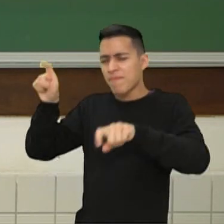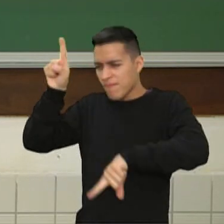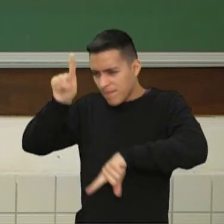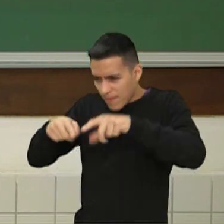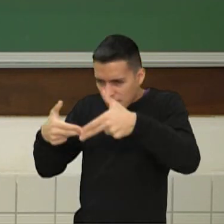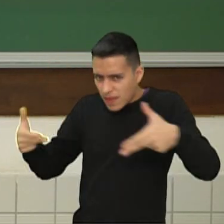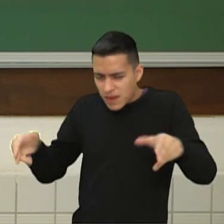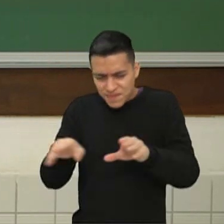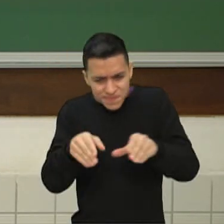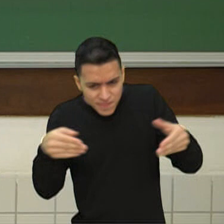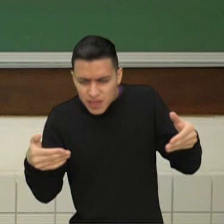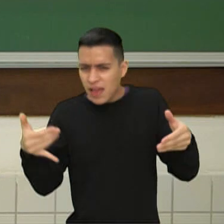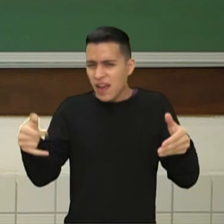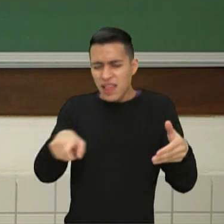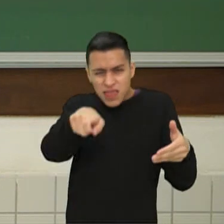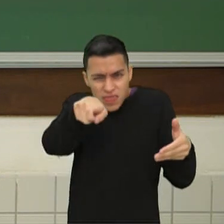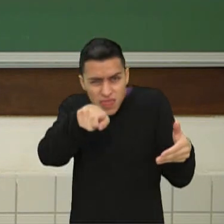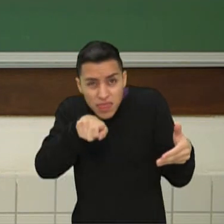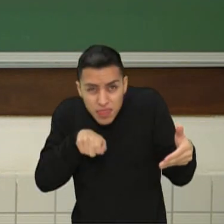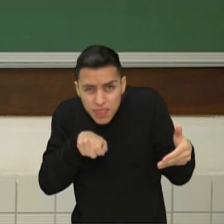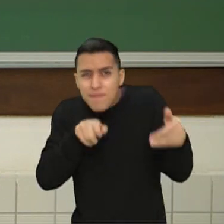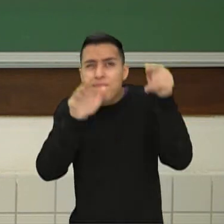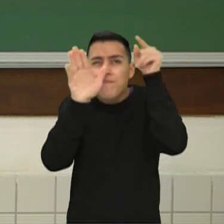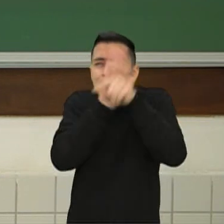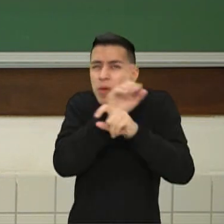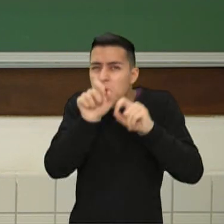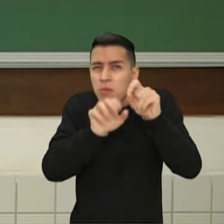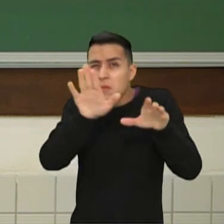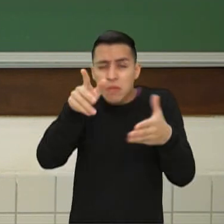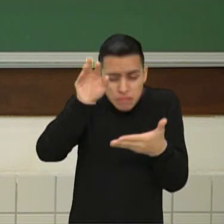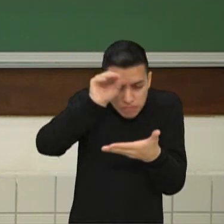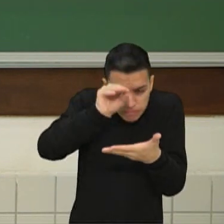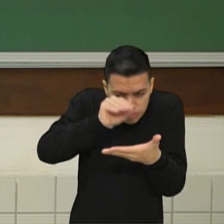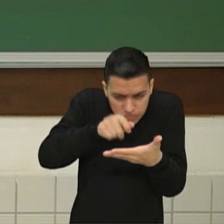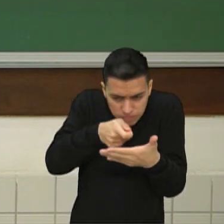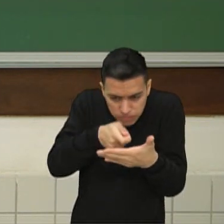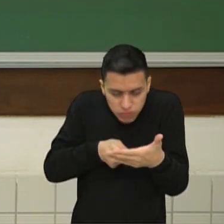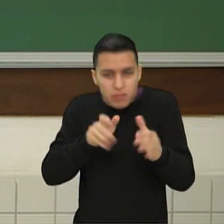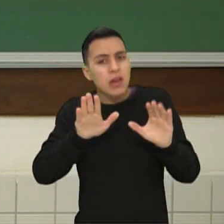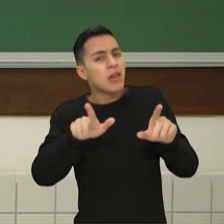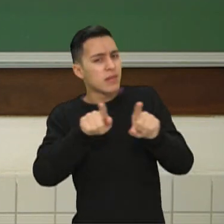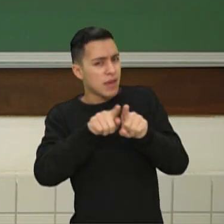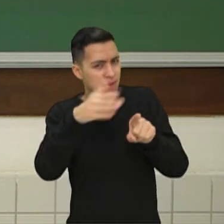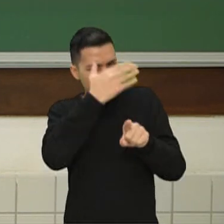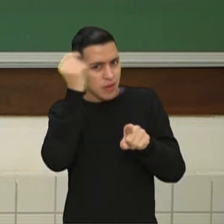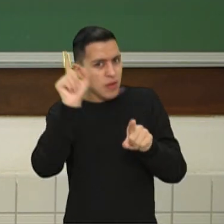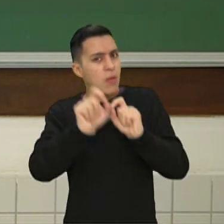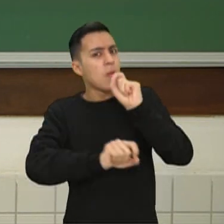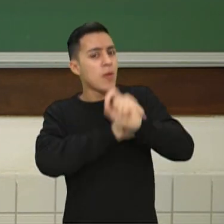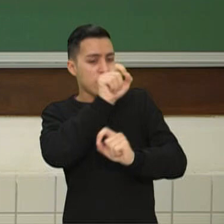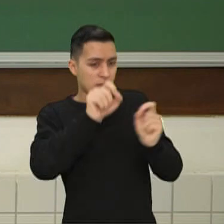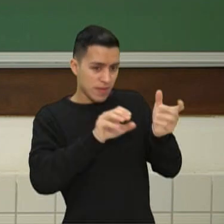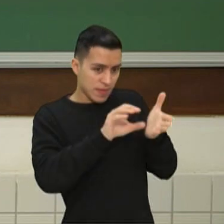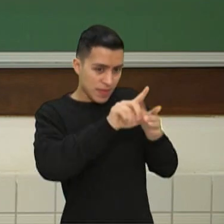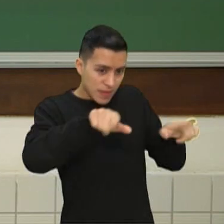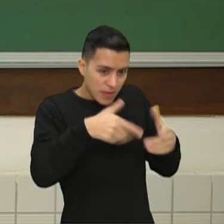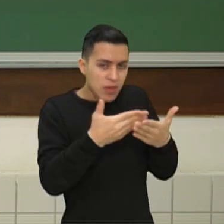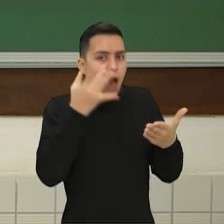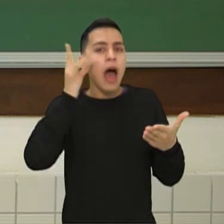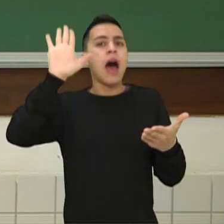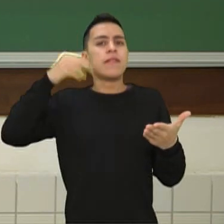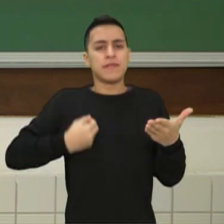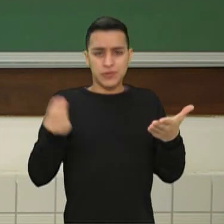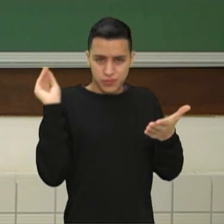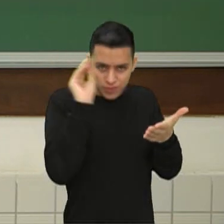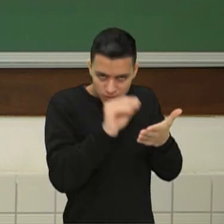suas anotações, suas perguntas durante a aula. Não esqueça depois de confirmar a sua presença lá no Classroom e também de